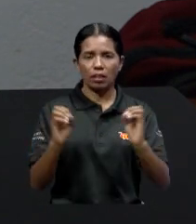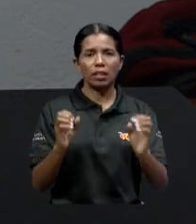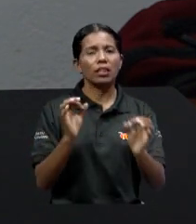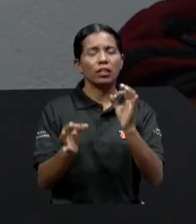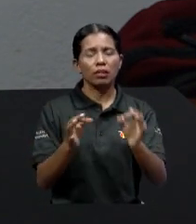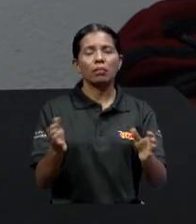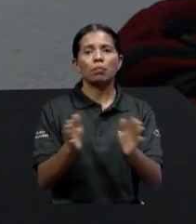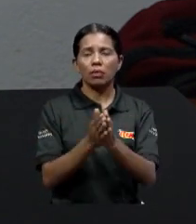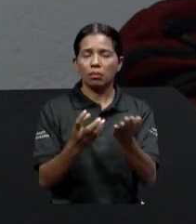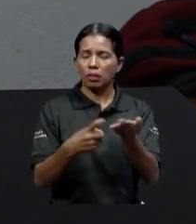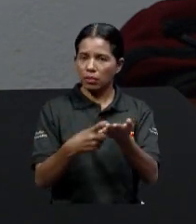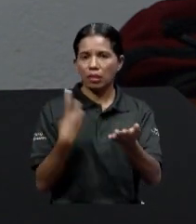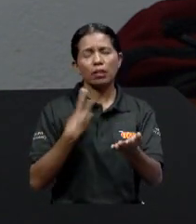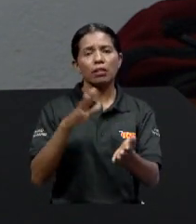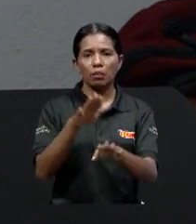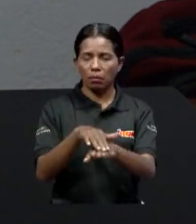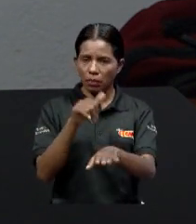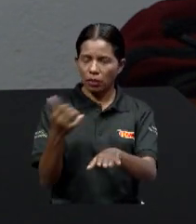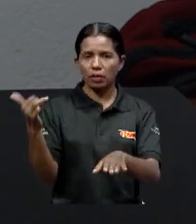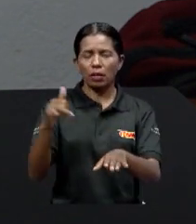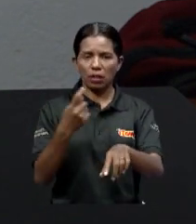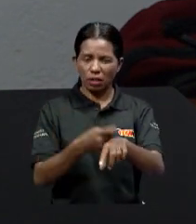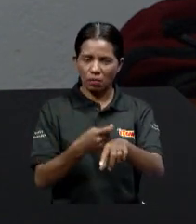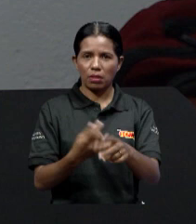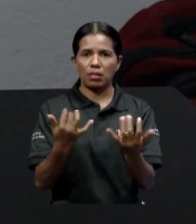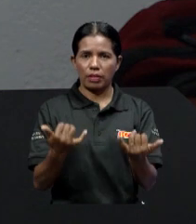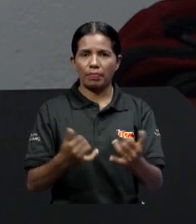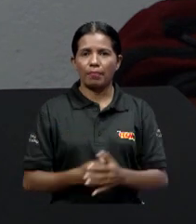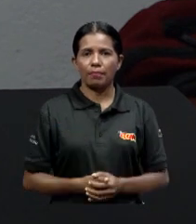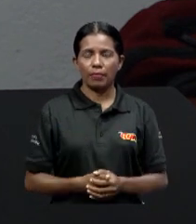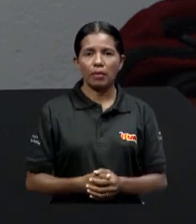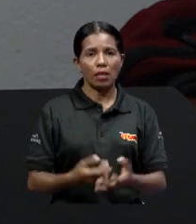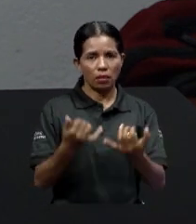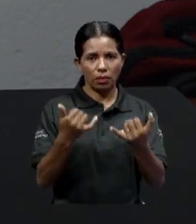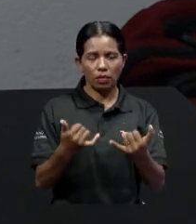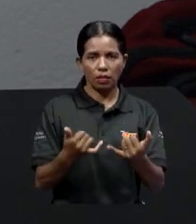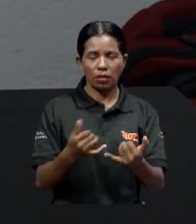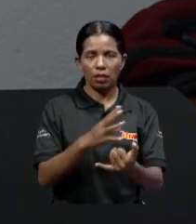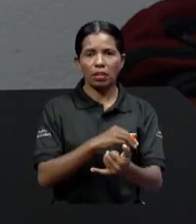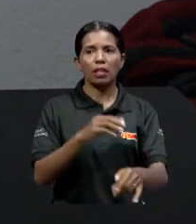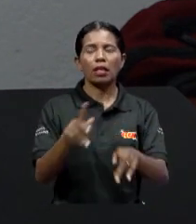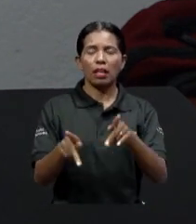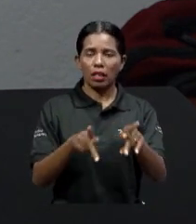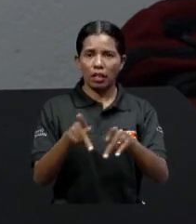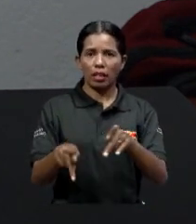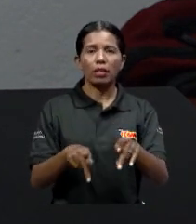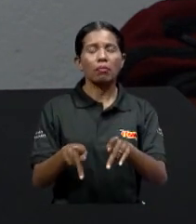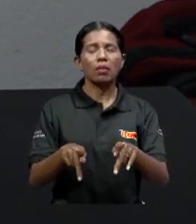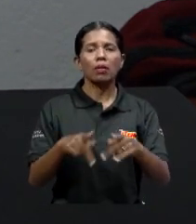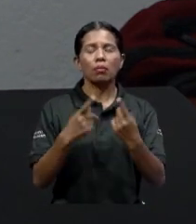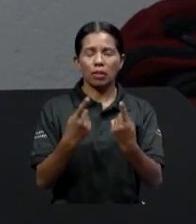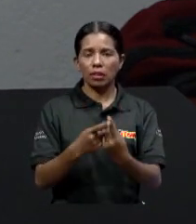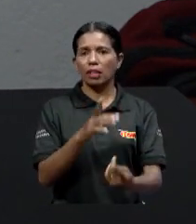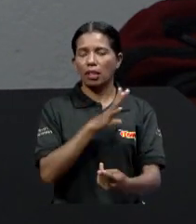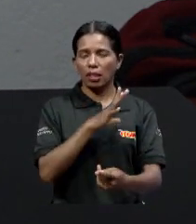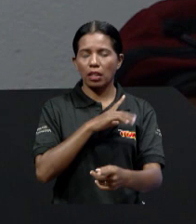bolo será vai. Agora, a situação não é assim. Também, agora, o empregador, em Helahold, Fulangira, né?